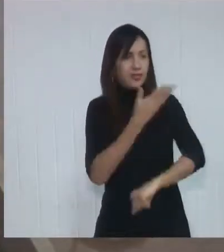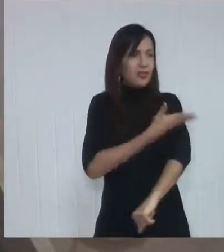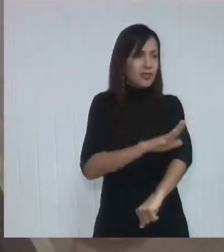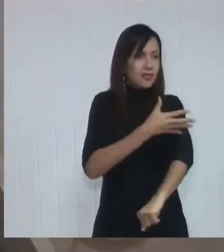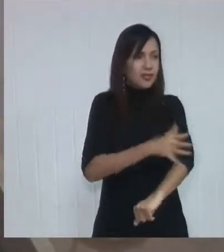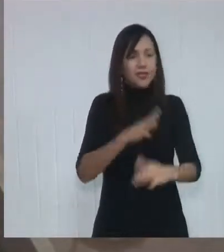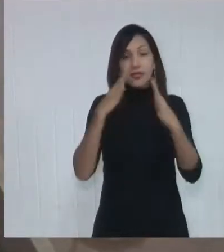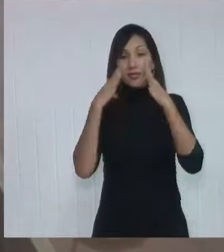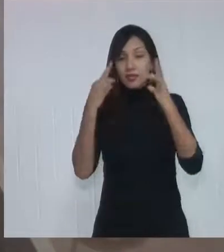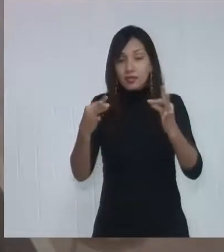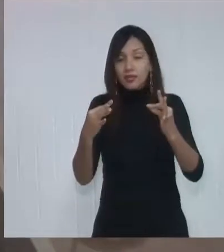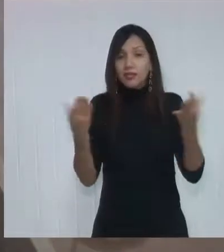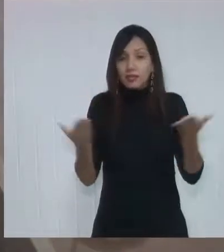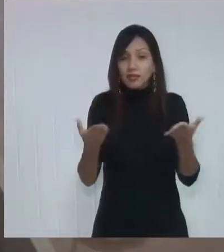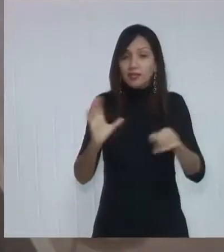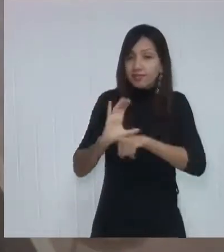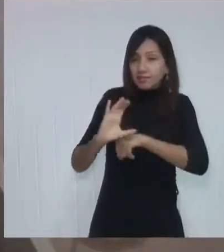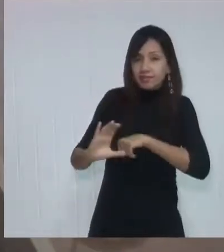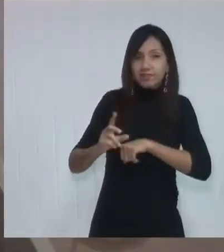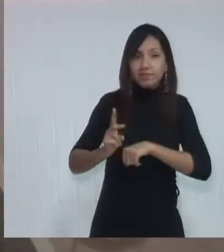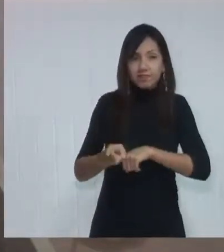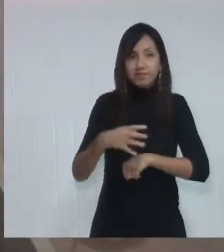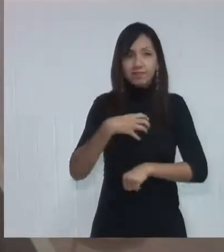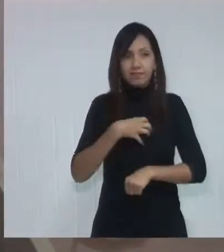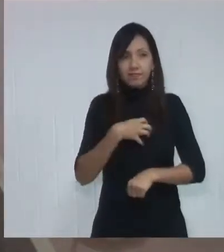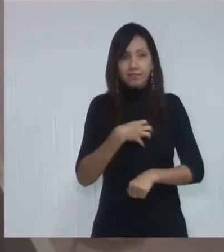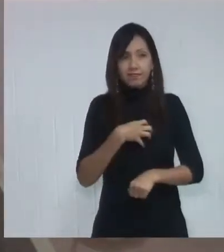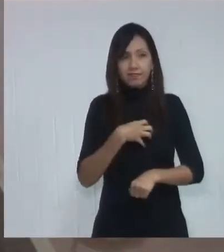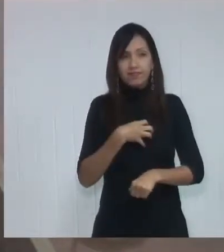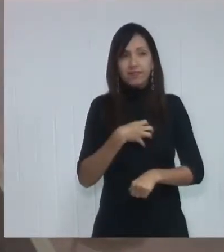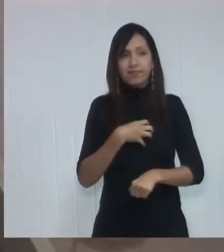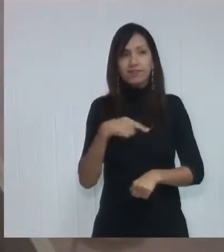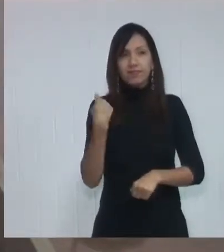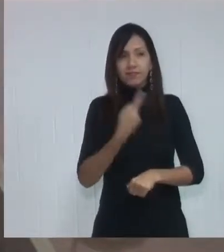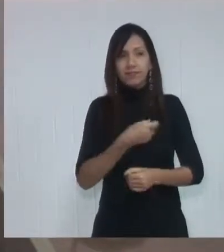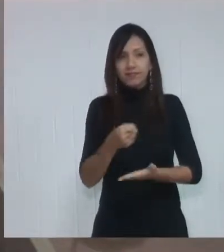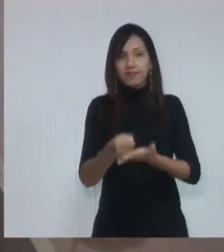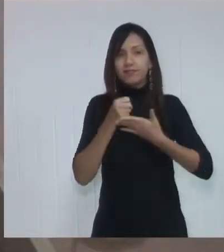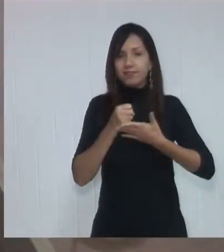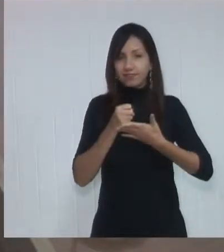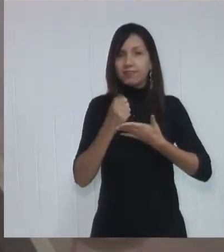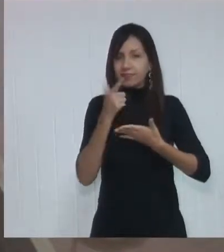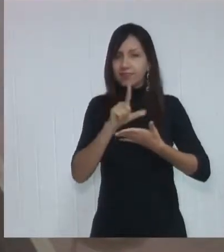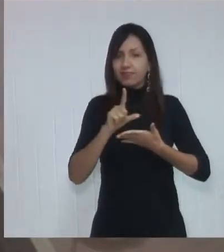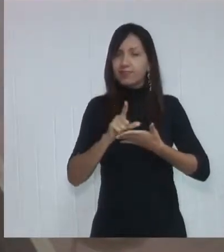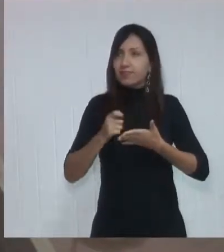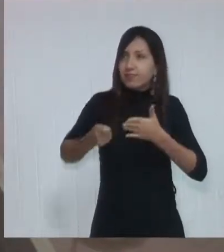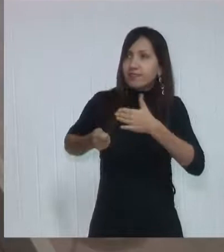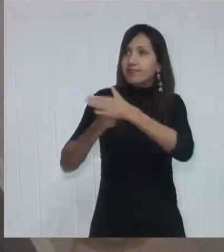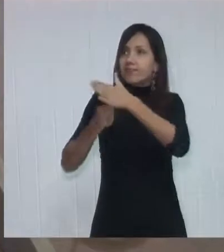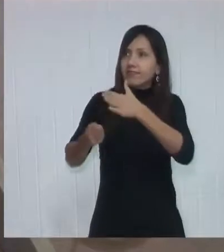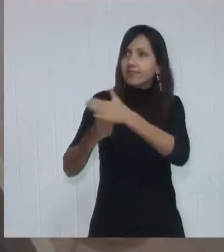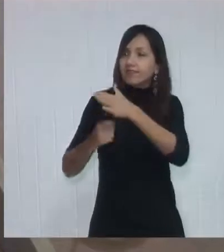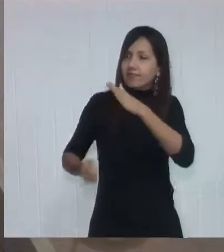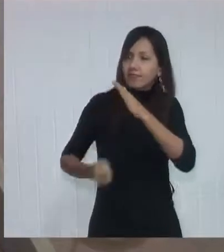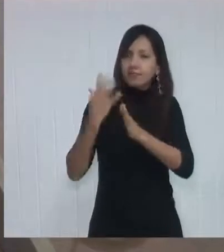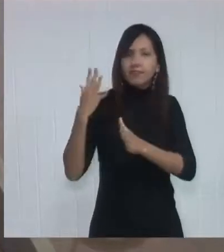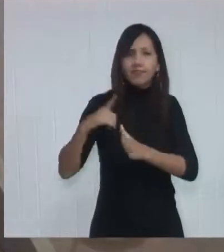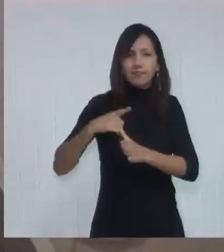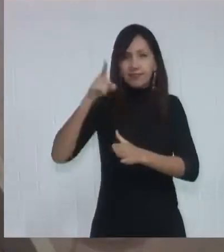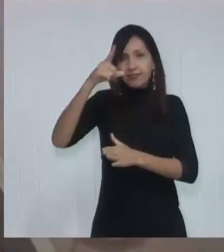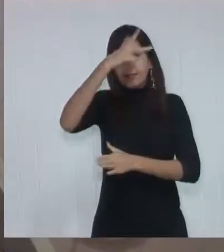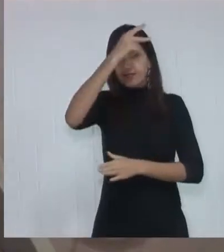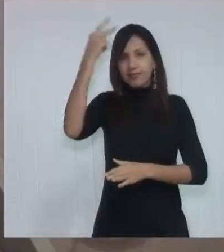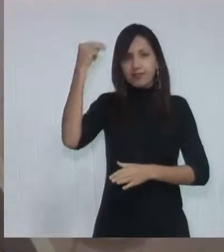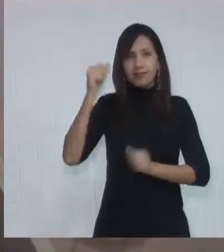foi dada a ela e pelo investimento. Então a gente espera que continue assim. Conte conosco aí para poder exigir isso quantas vezes for necessário lá do Executivo.